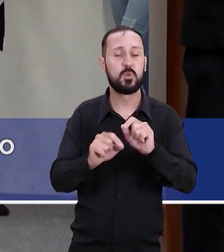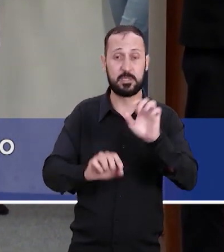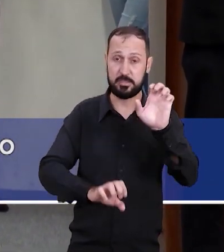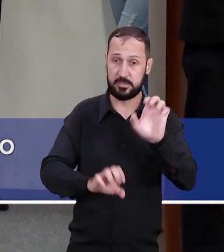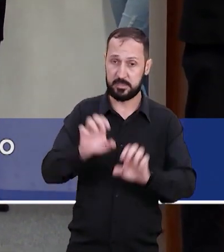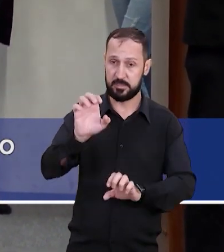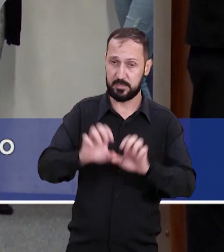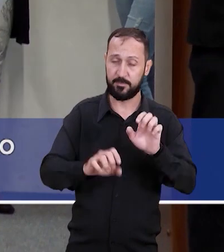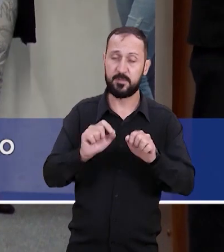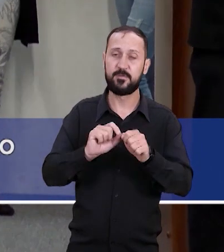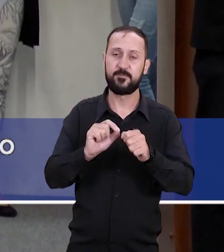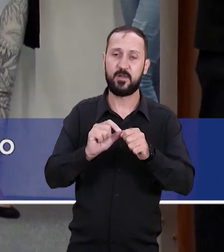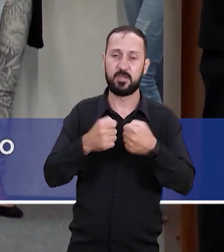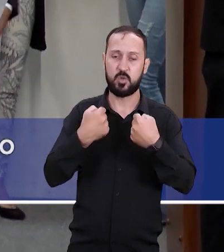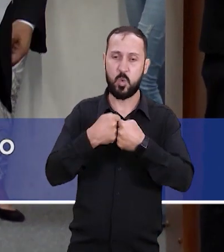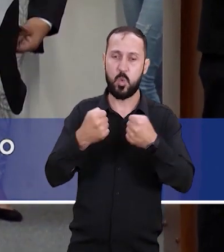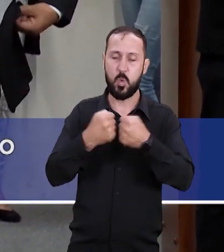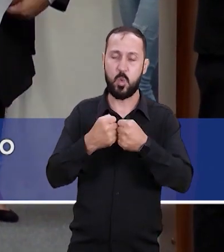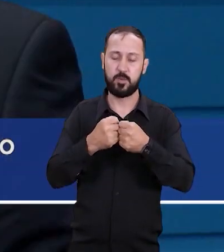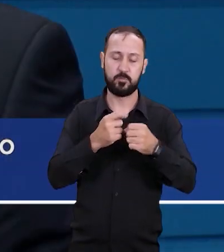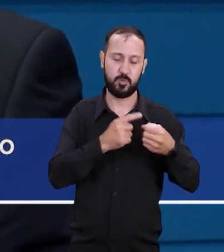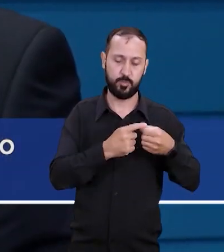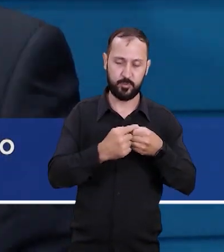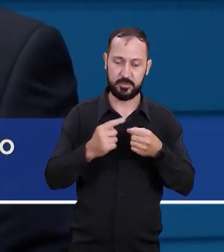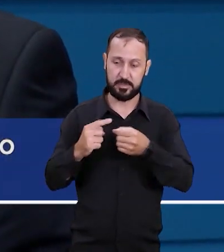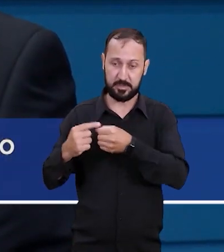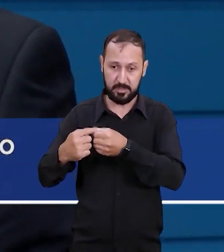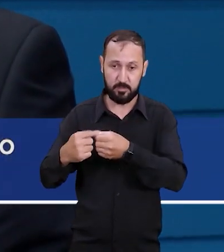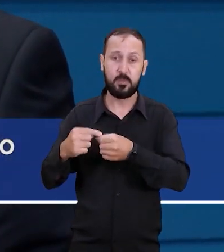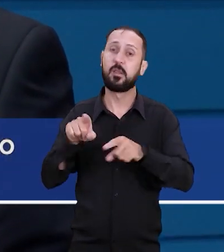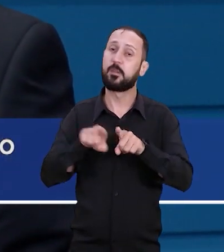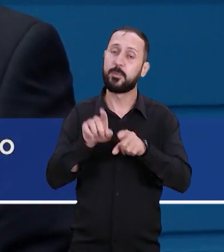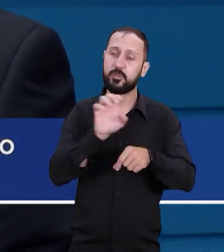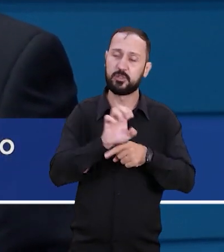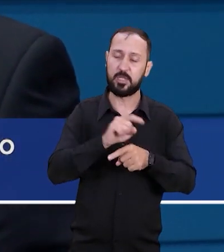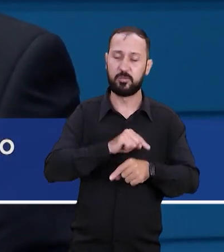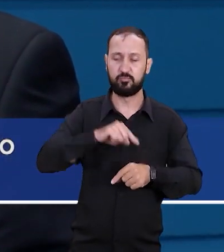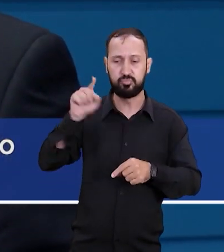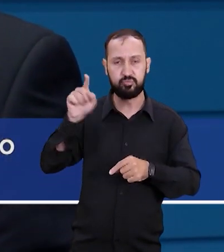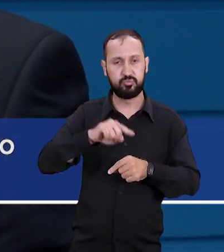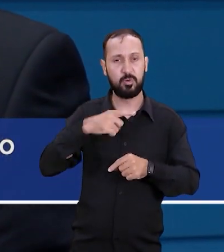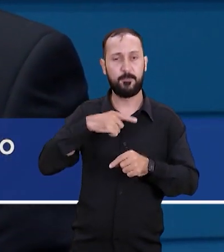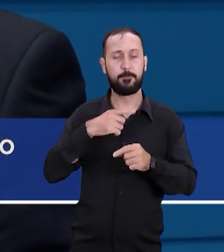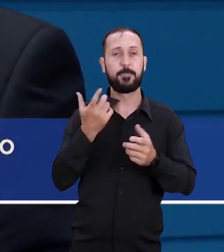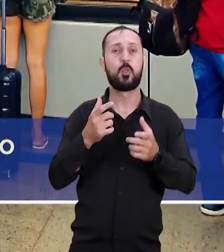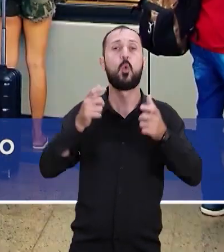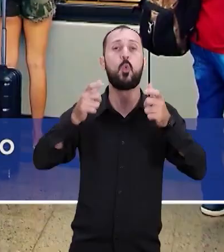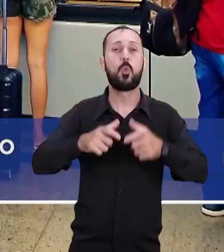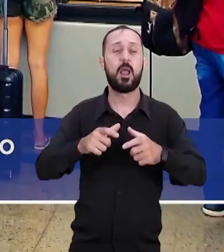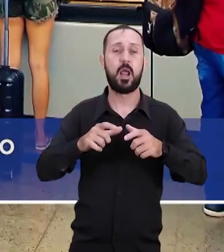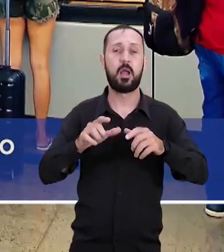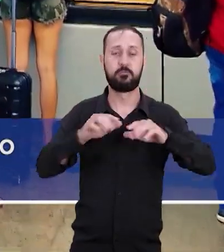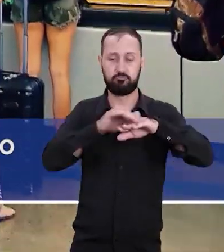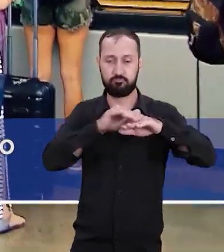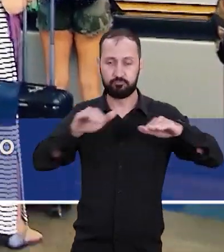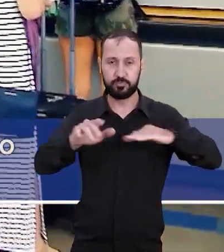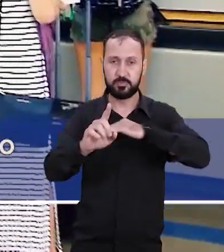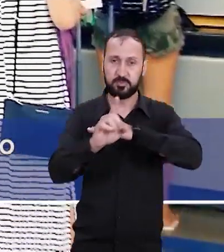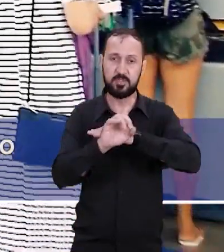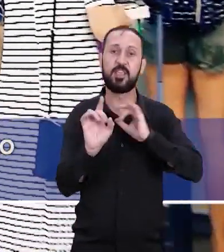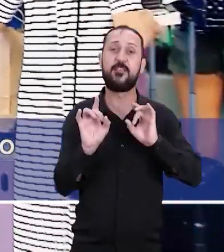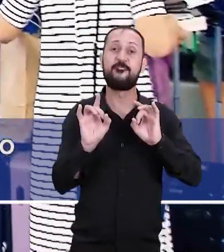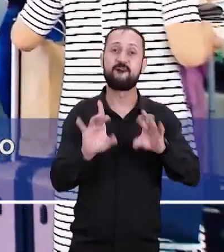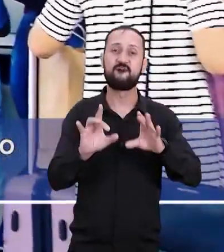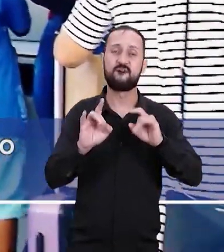as concessionárias do serviço de transporte rodoviário intermunicipais e interestaduais de passageiros a fixarem nos locais